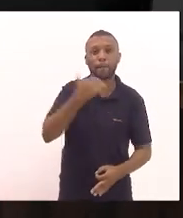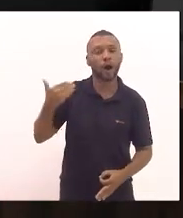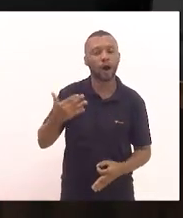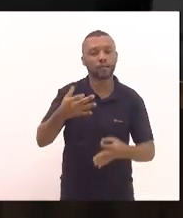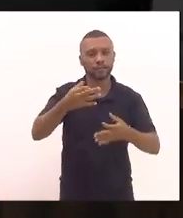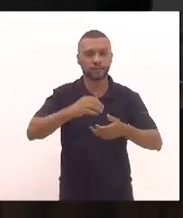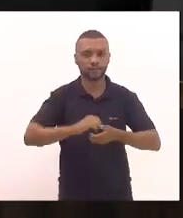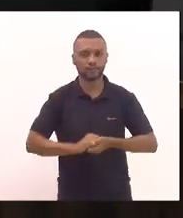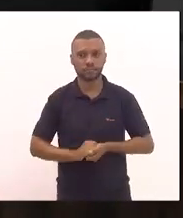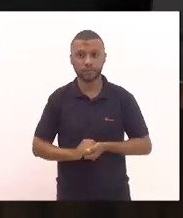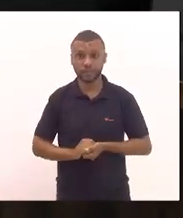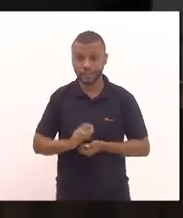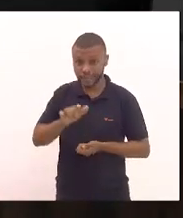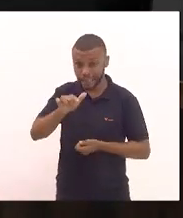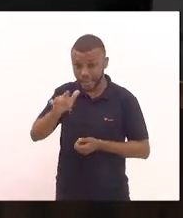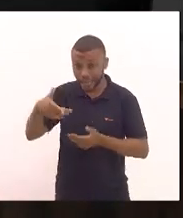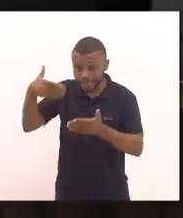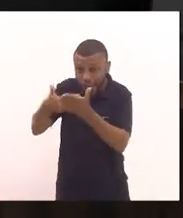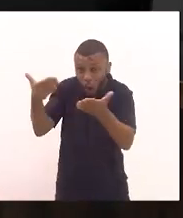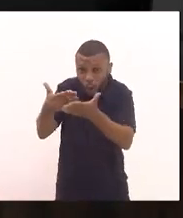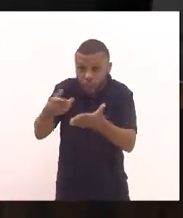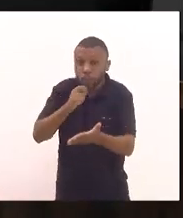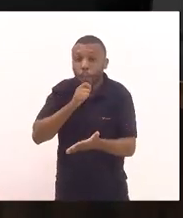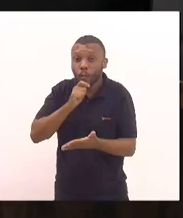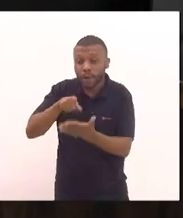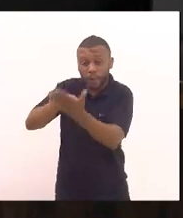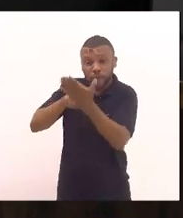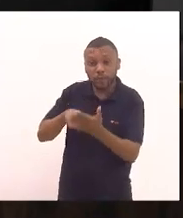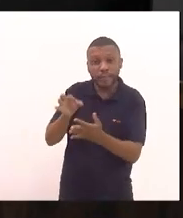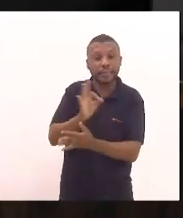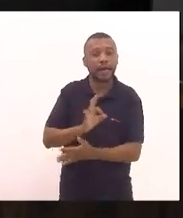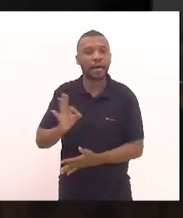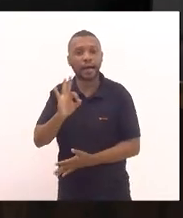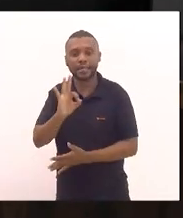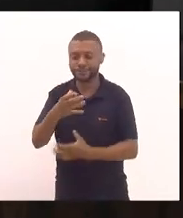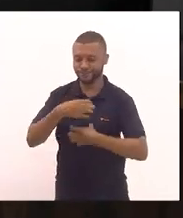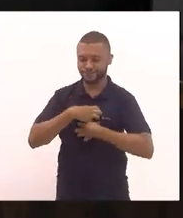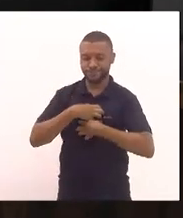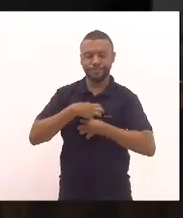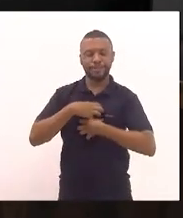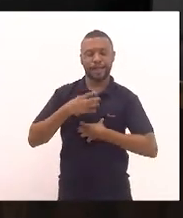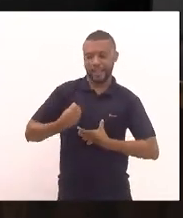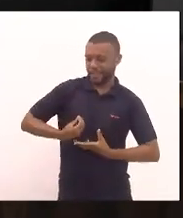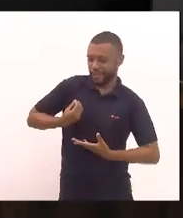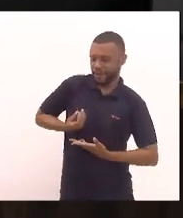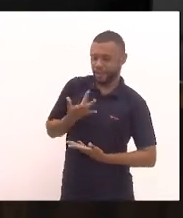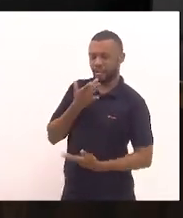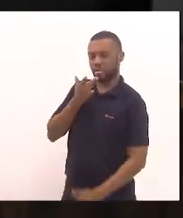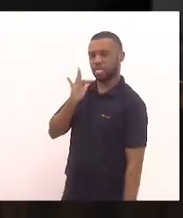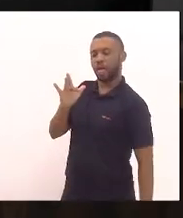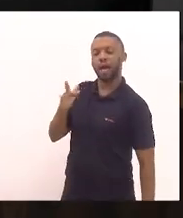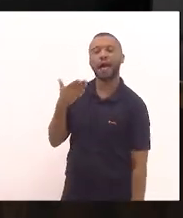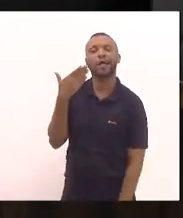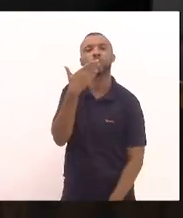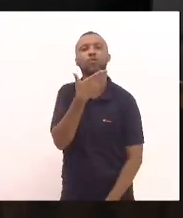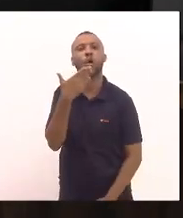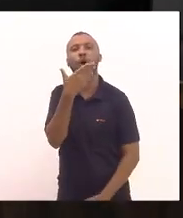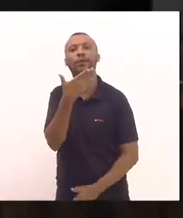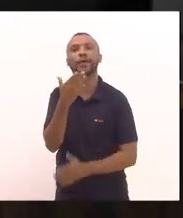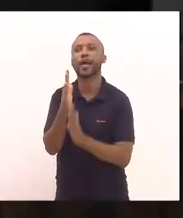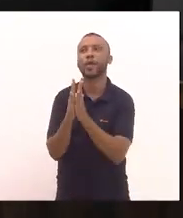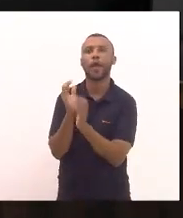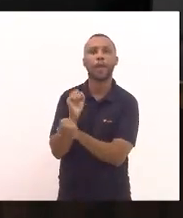que trazia até hoje não trouxe, o bem de se fazer da vida amarga doce. Eu não espero o dia, pouco